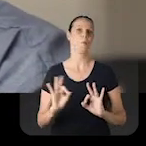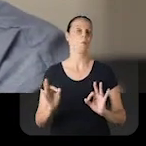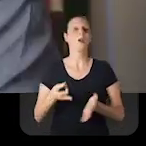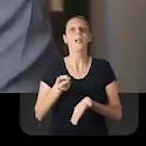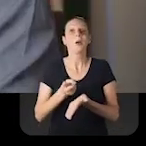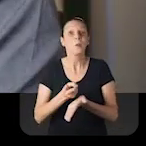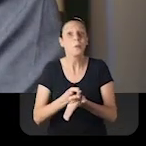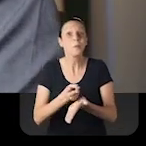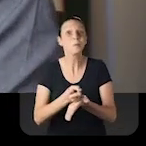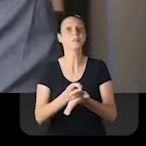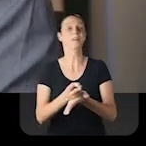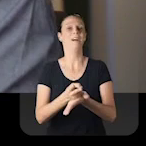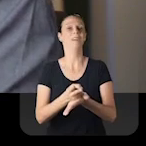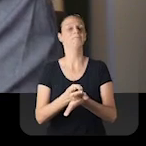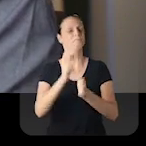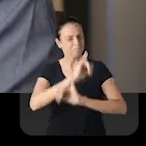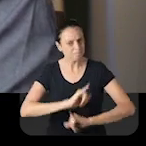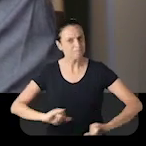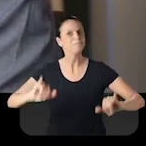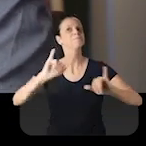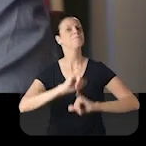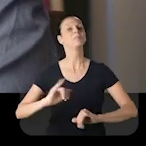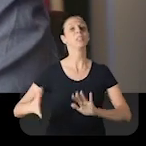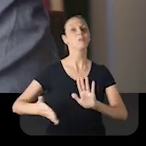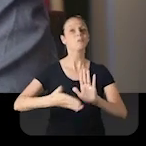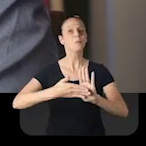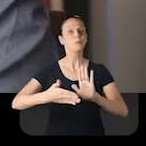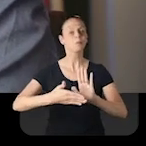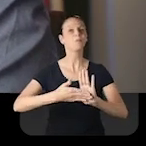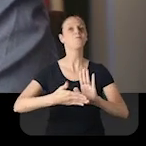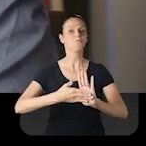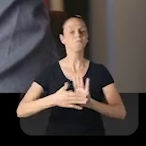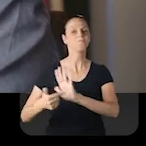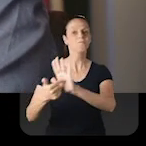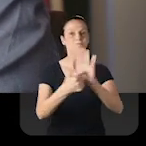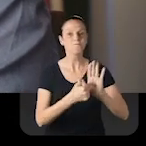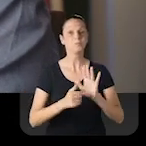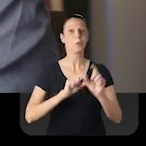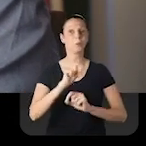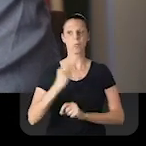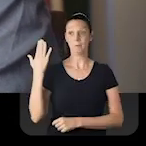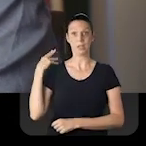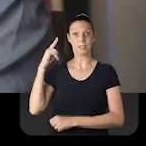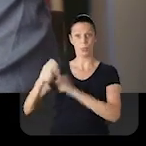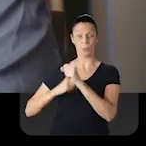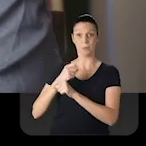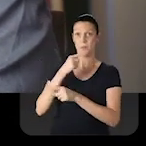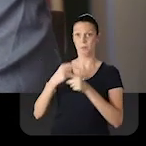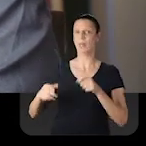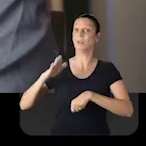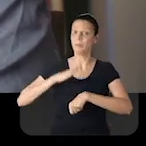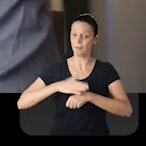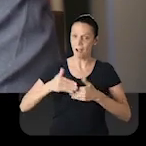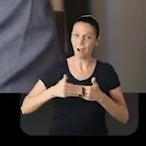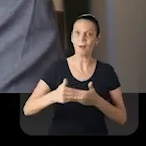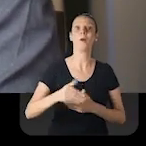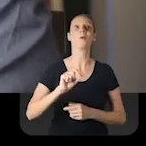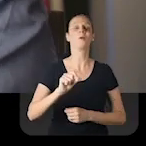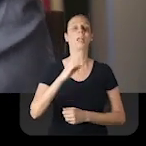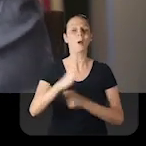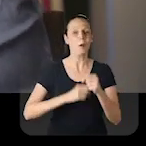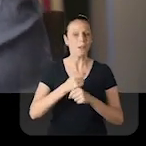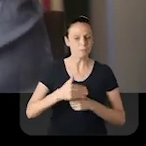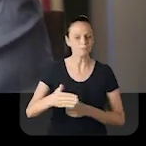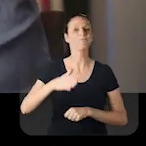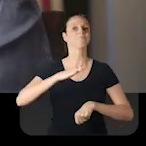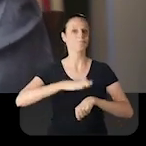mudará. Vamos continuar fazendo uma campanha propositiva, mostrando o que fizemos em 2 anos e meio e tudo